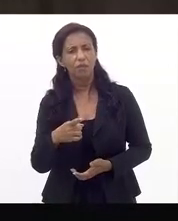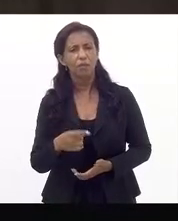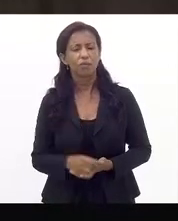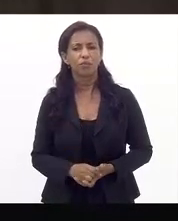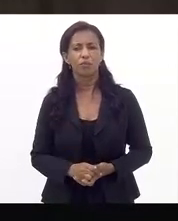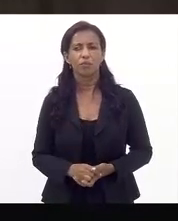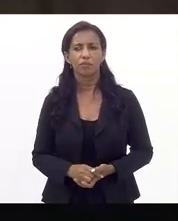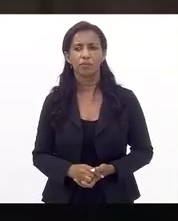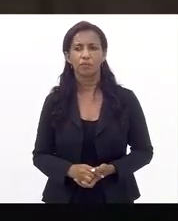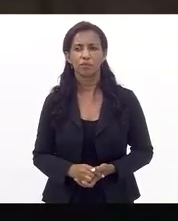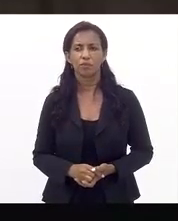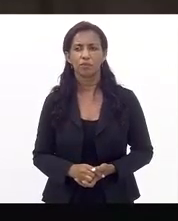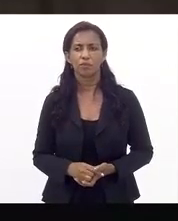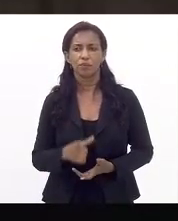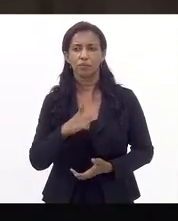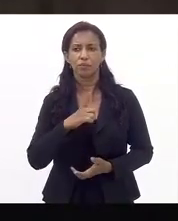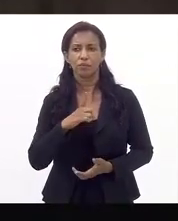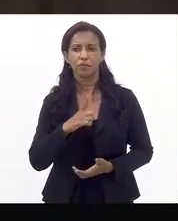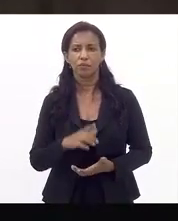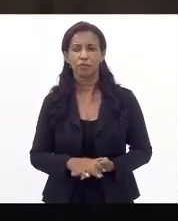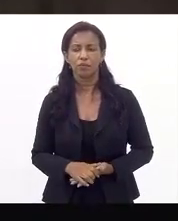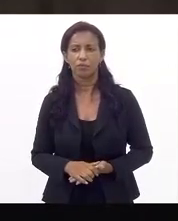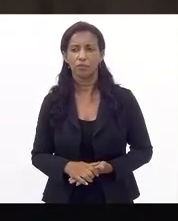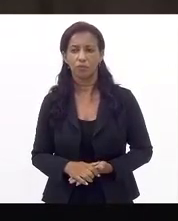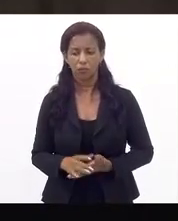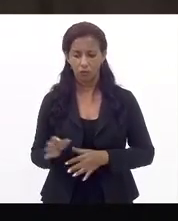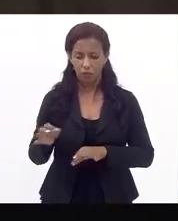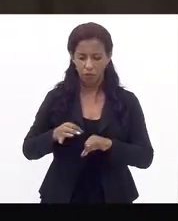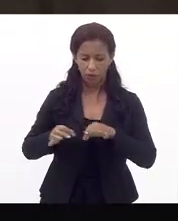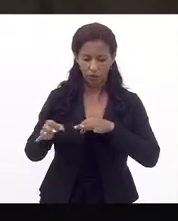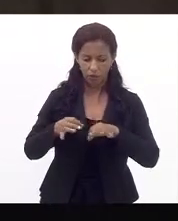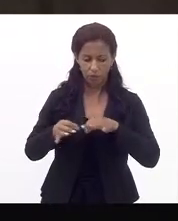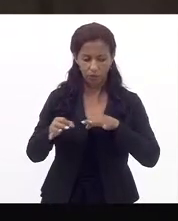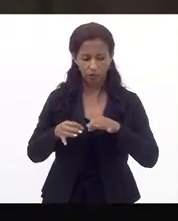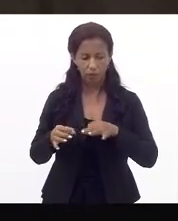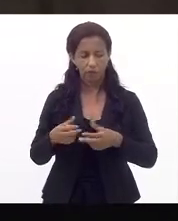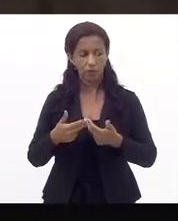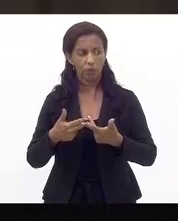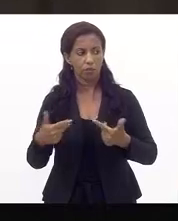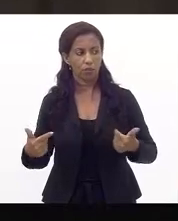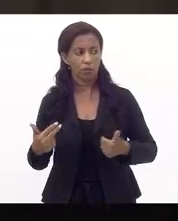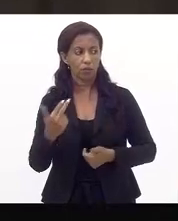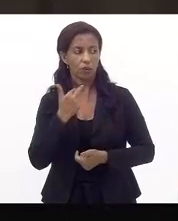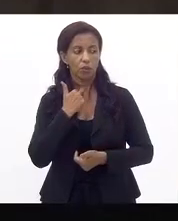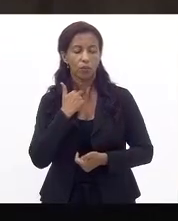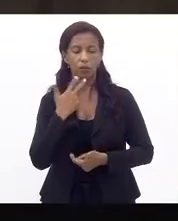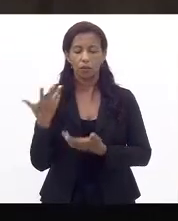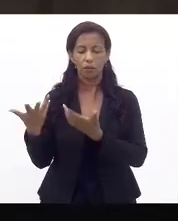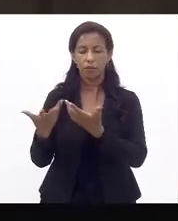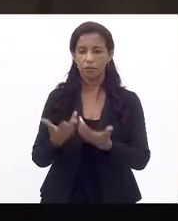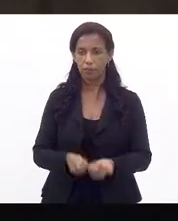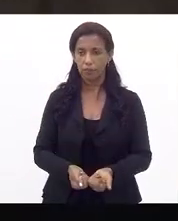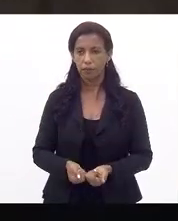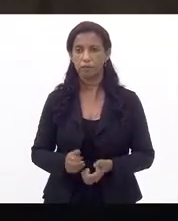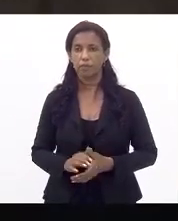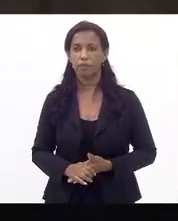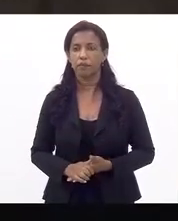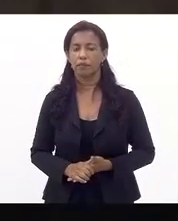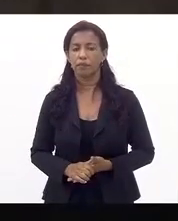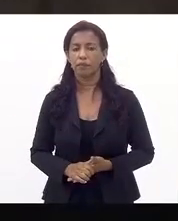que lá tem pois se feito uma coisa que nós não podemos nos conformar